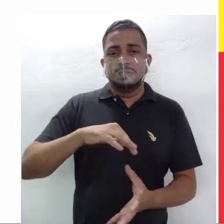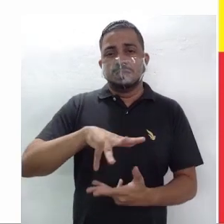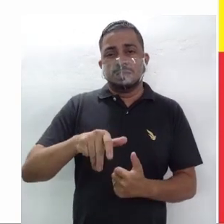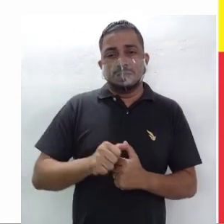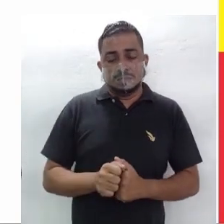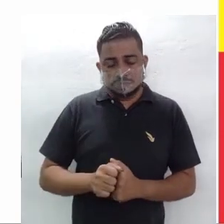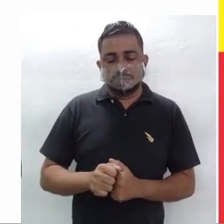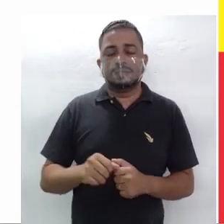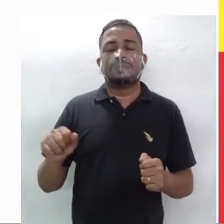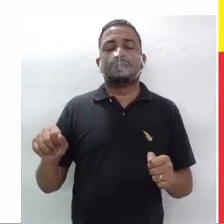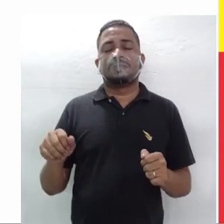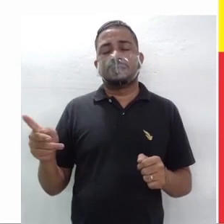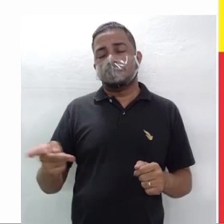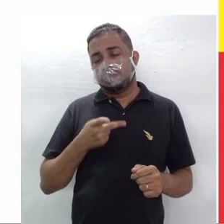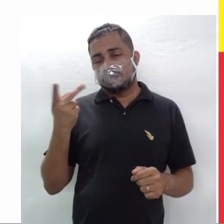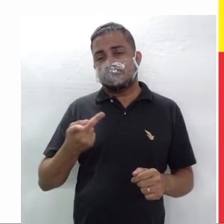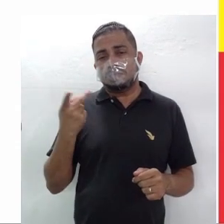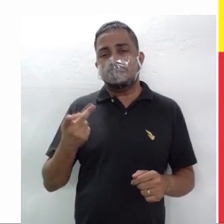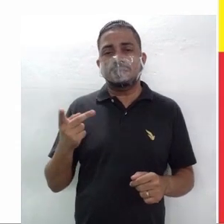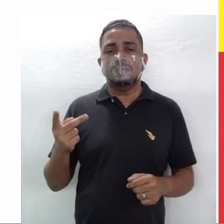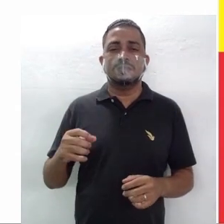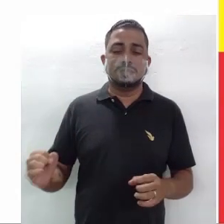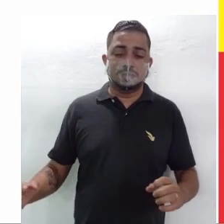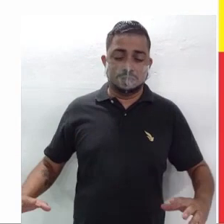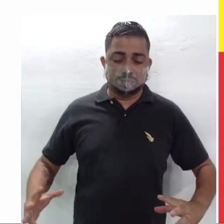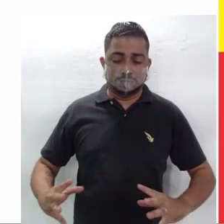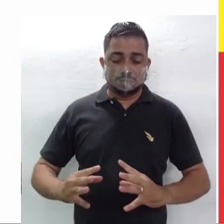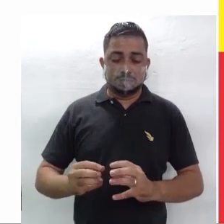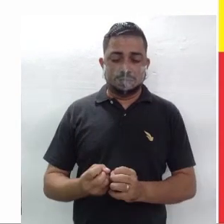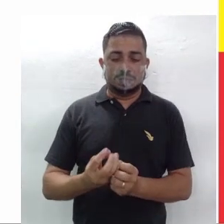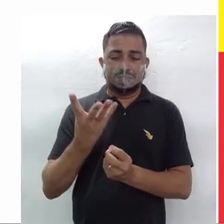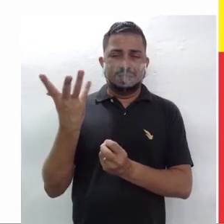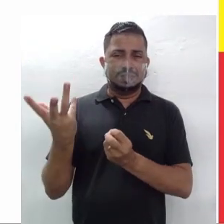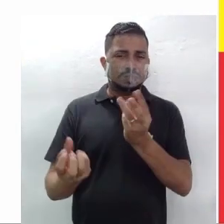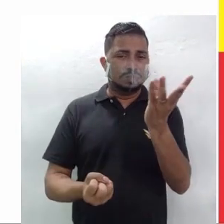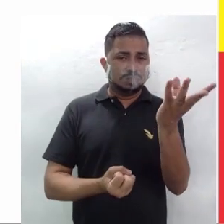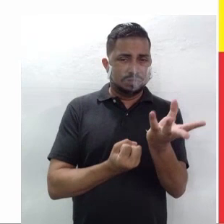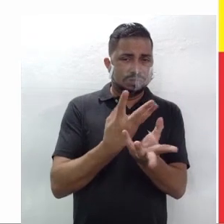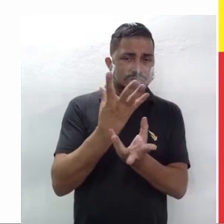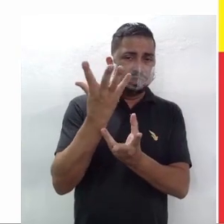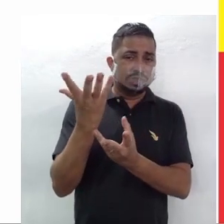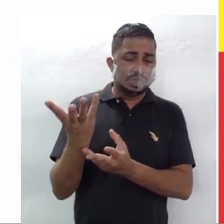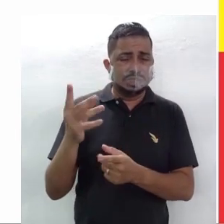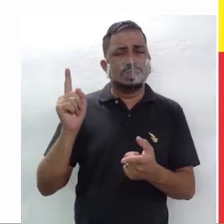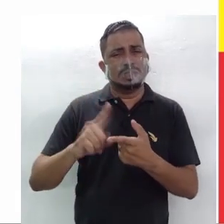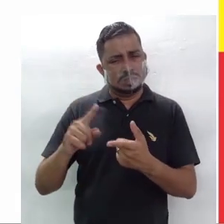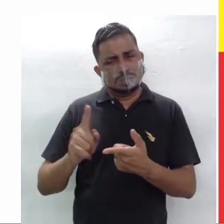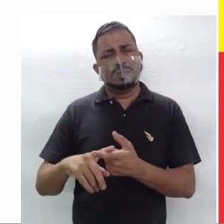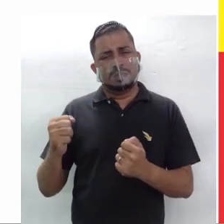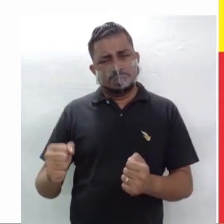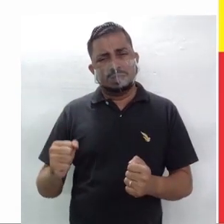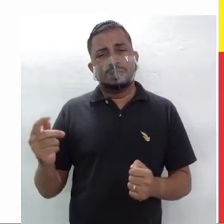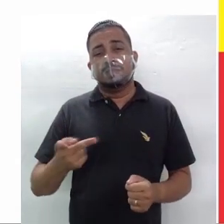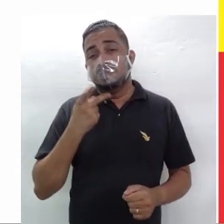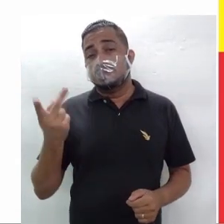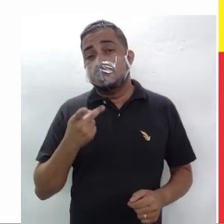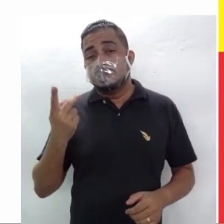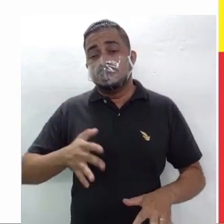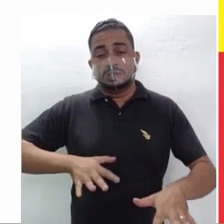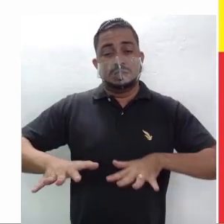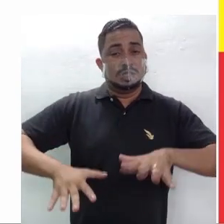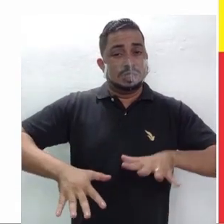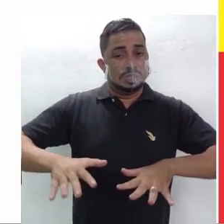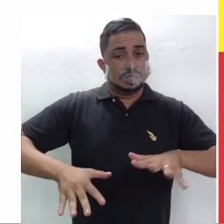planeta, quando se fala dos vulcões. Mas se falando dos vulcões, bora se falar também sobre